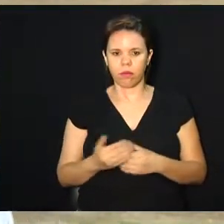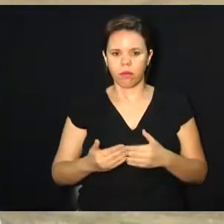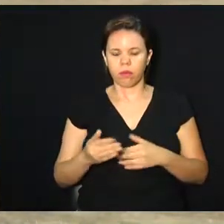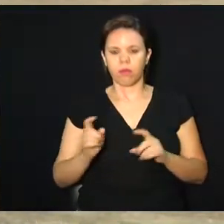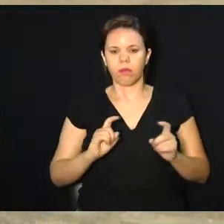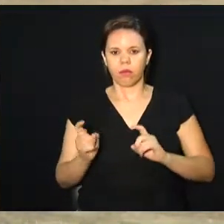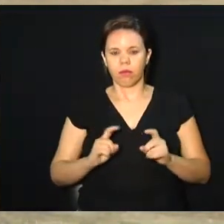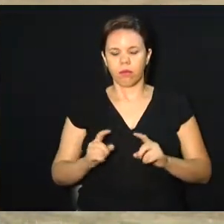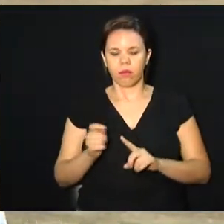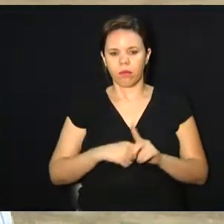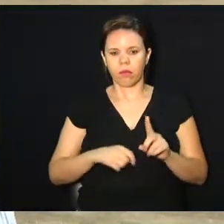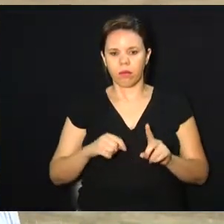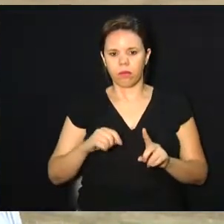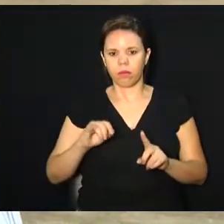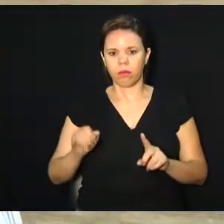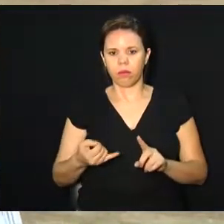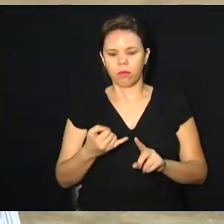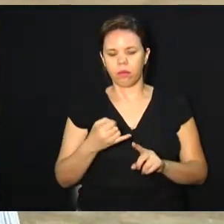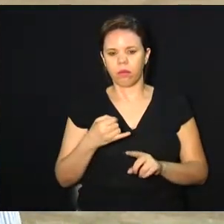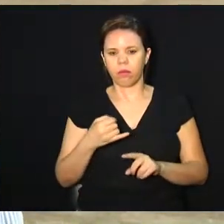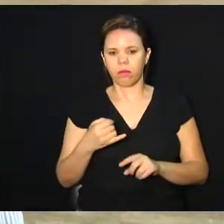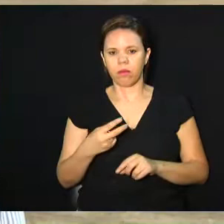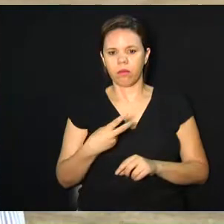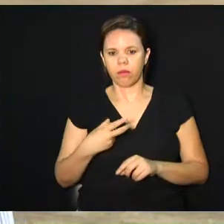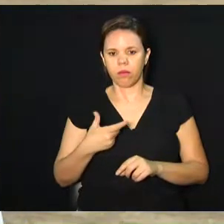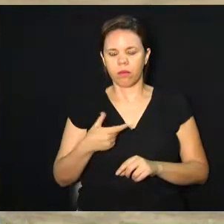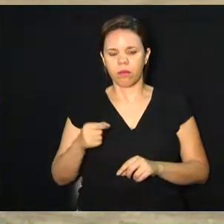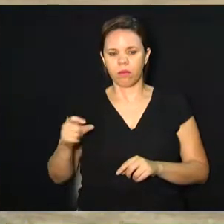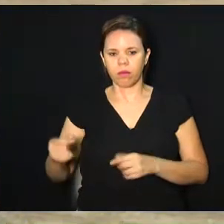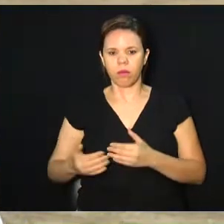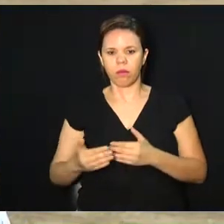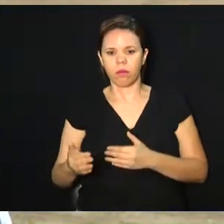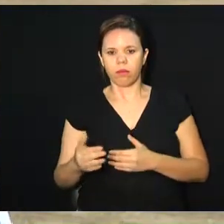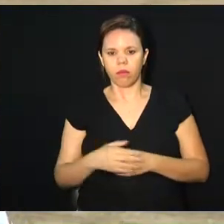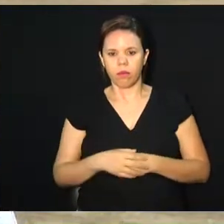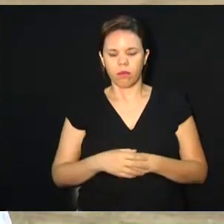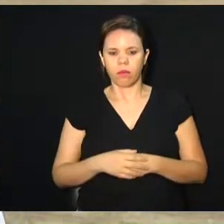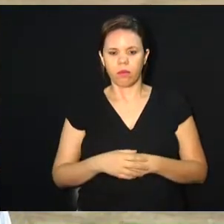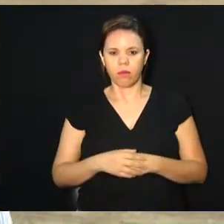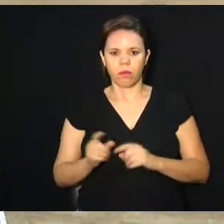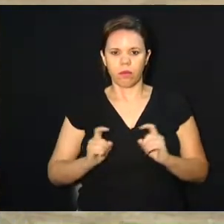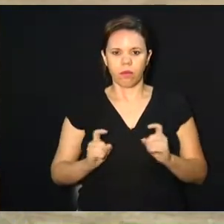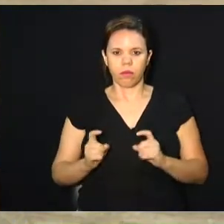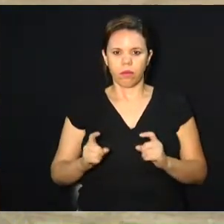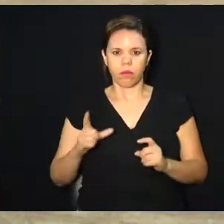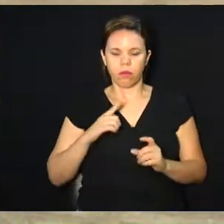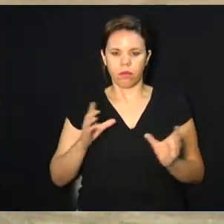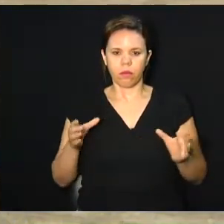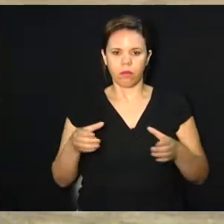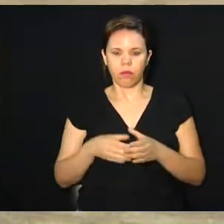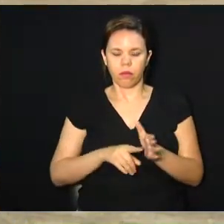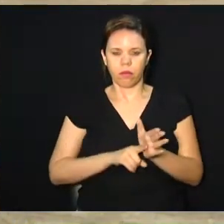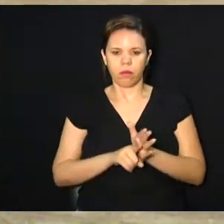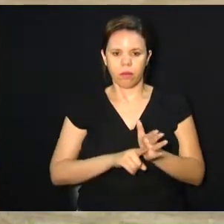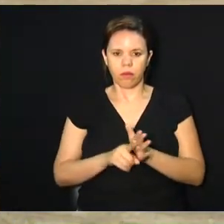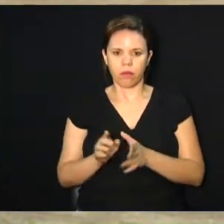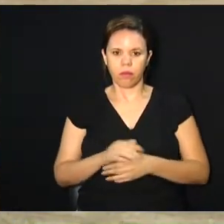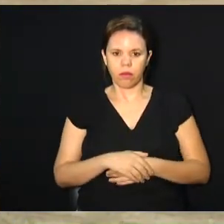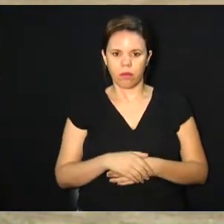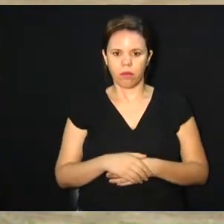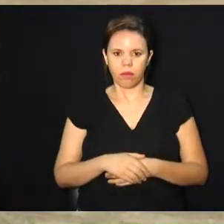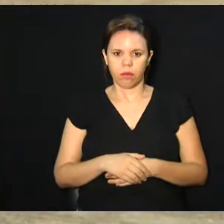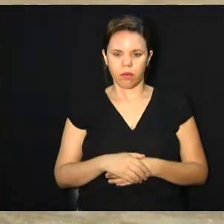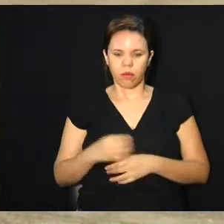reunião será em janeiro do ano que vem. Qual que é o próximo passo, vereador? A próxima reunião da Comissão de Estudos